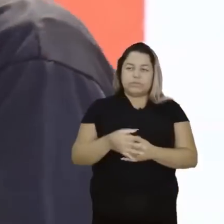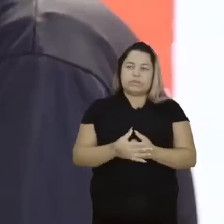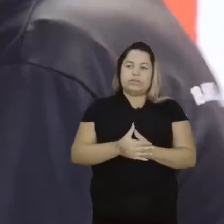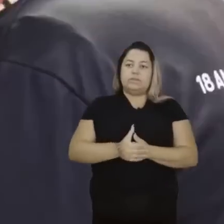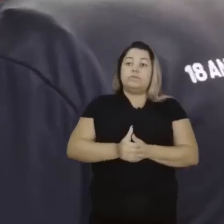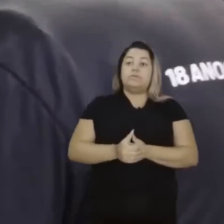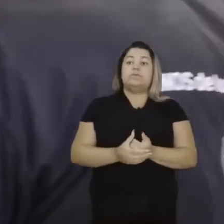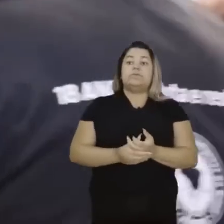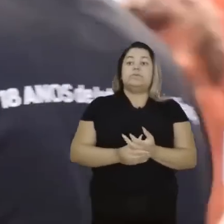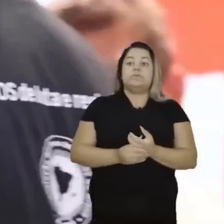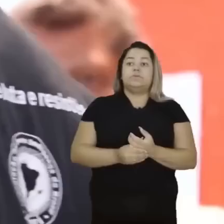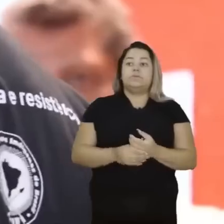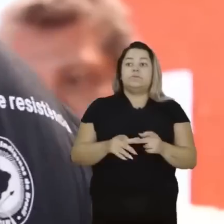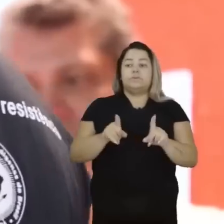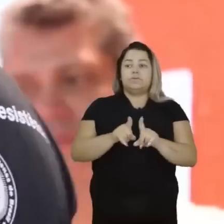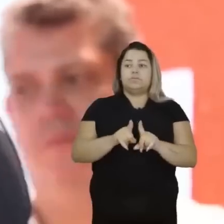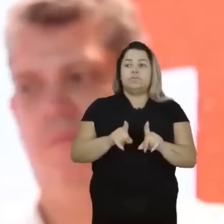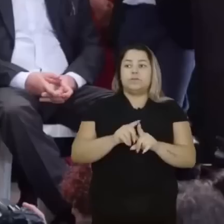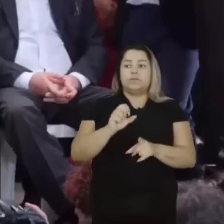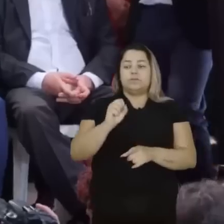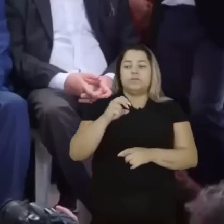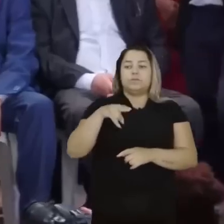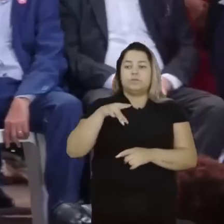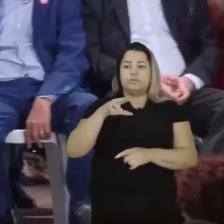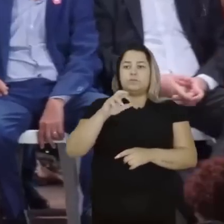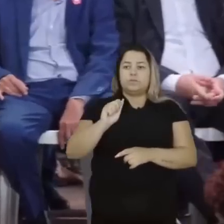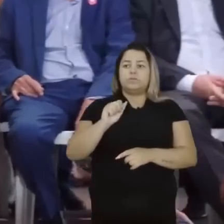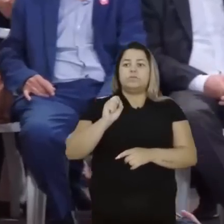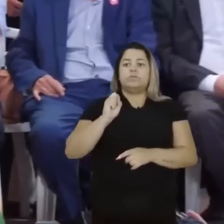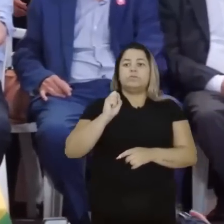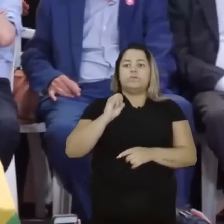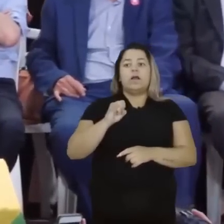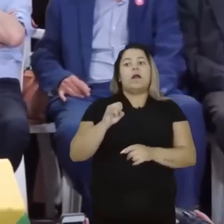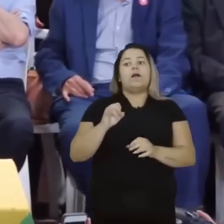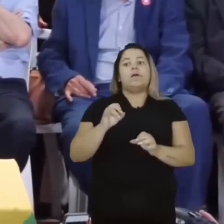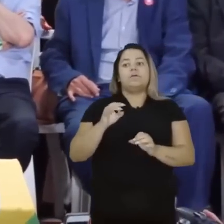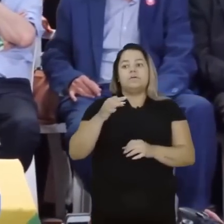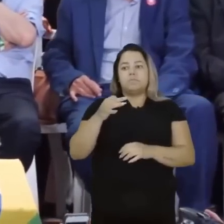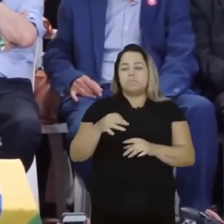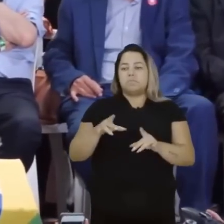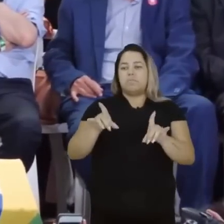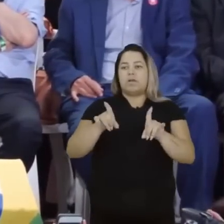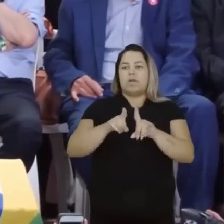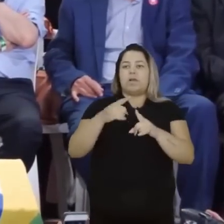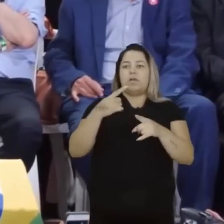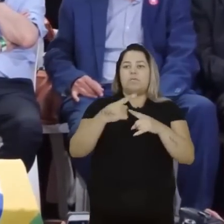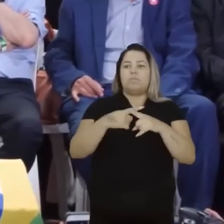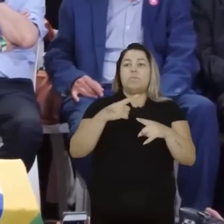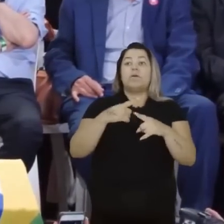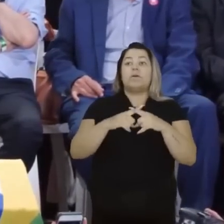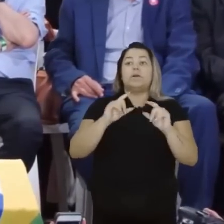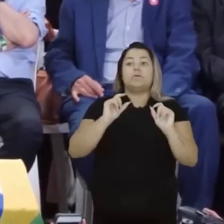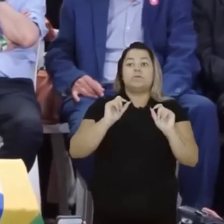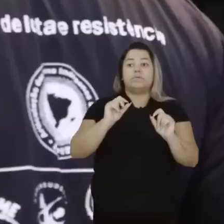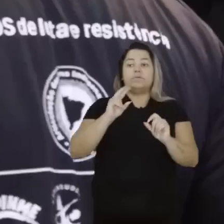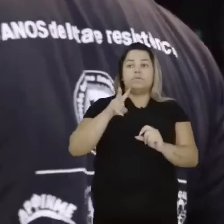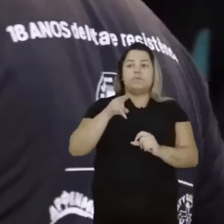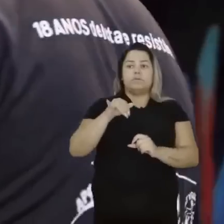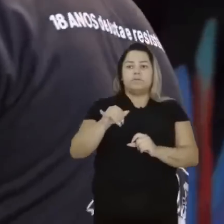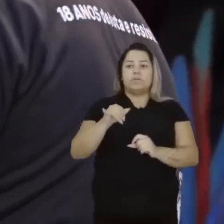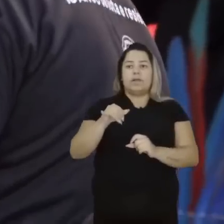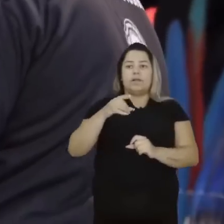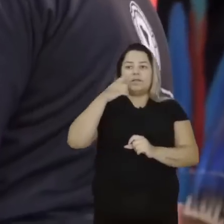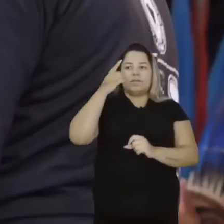que eu disse agora há pouco para a Sônia, se prepare, porque certamente você vai ser eleita